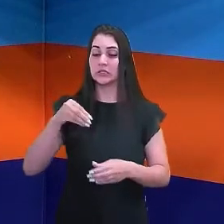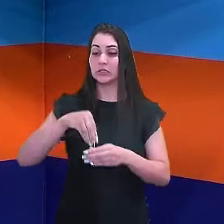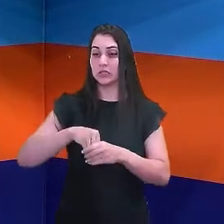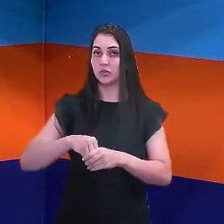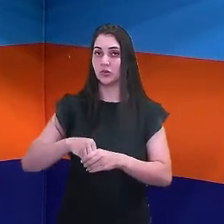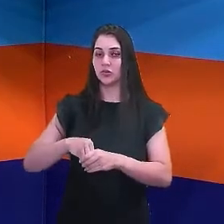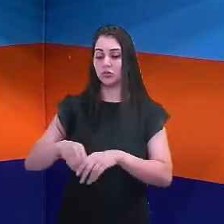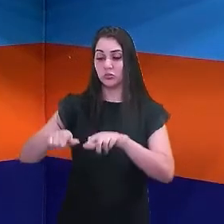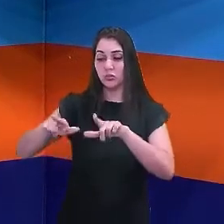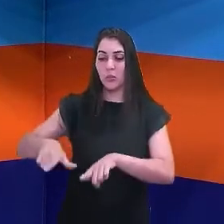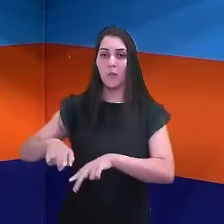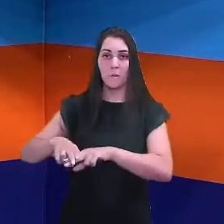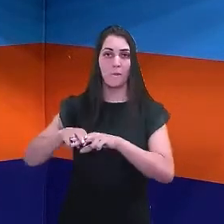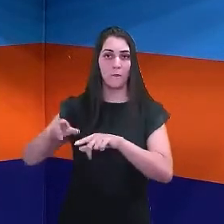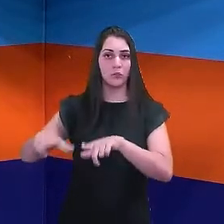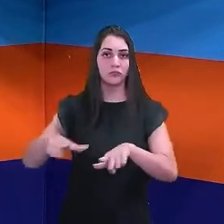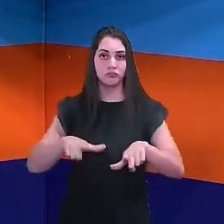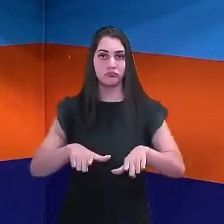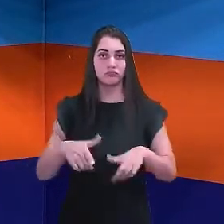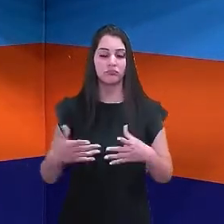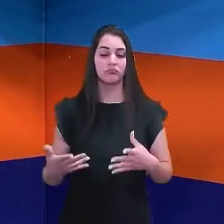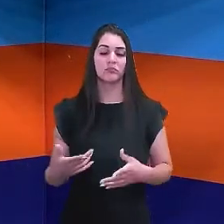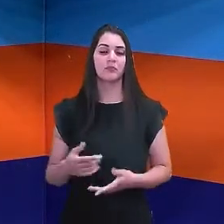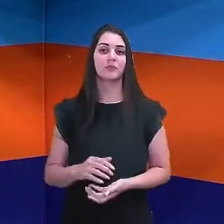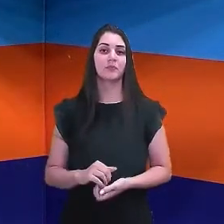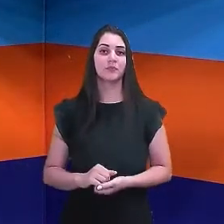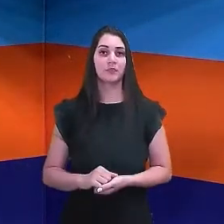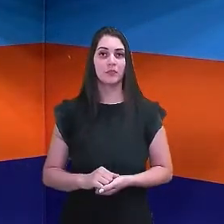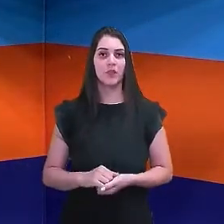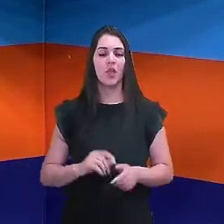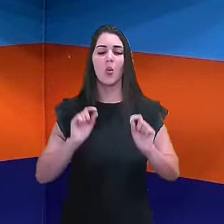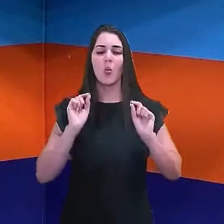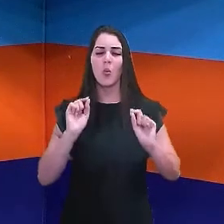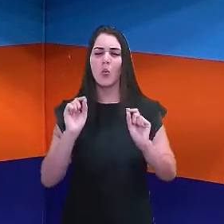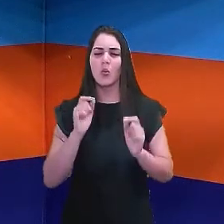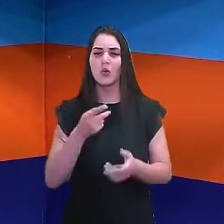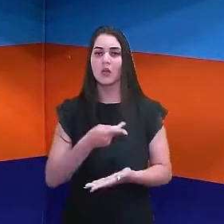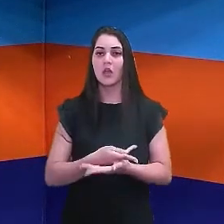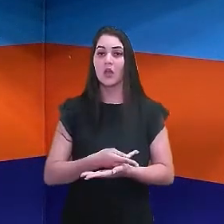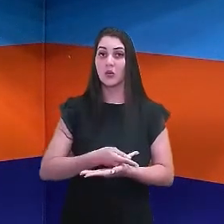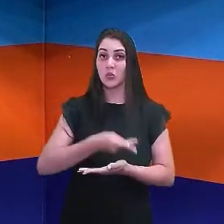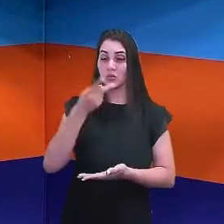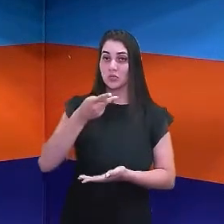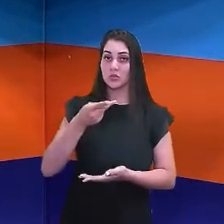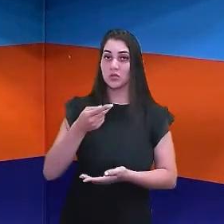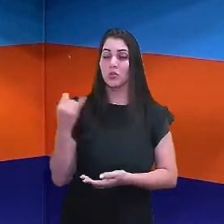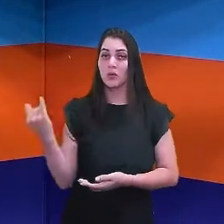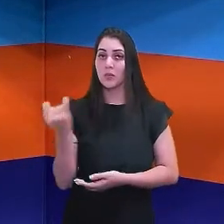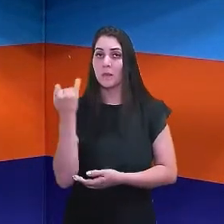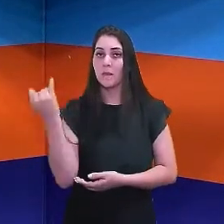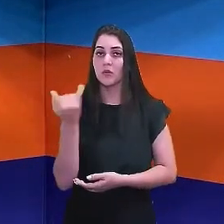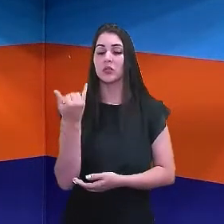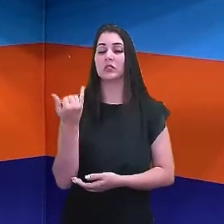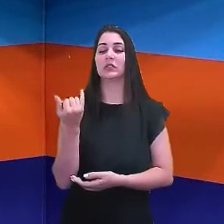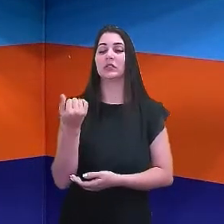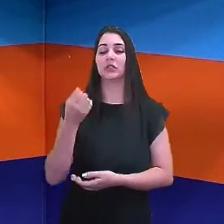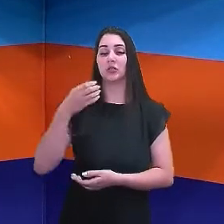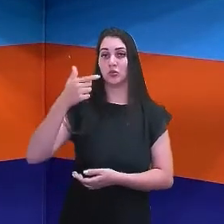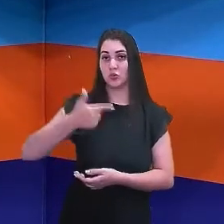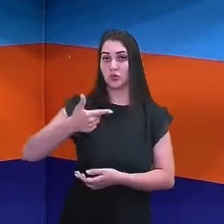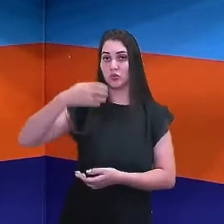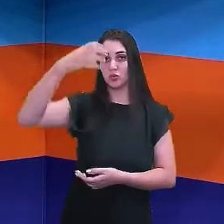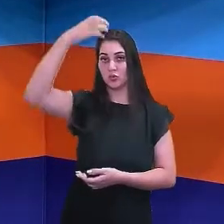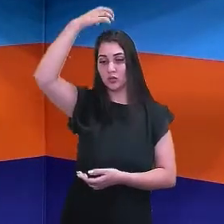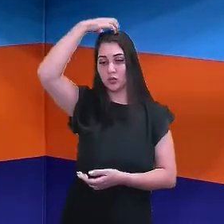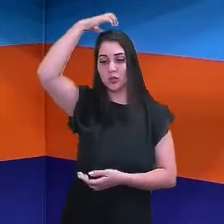território. O auge desse segundo reinado se dá de 1850 a 1870,